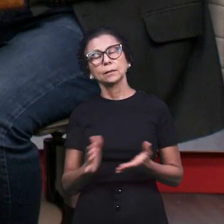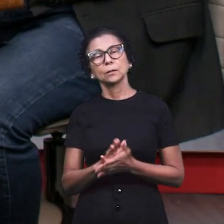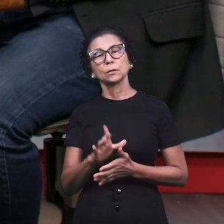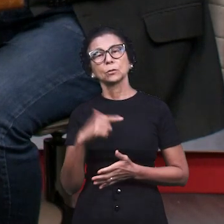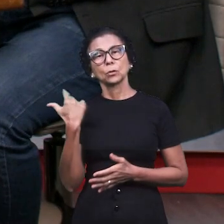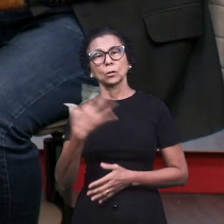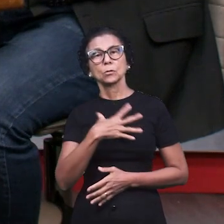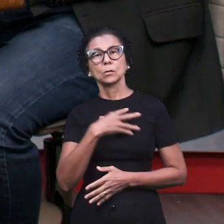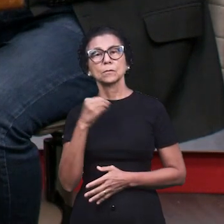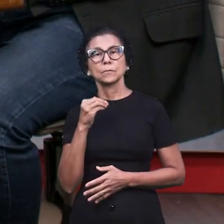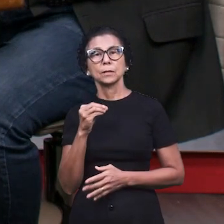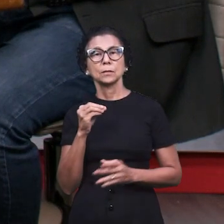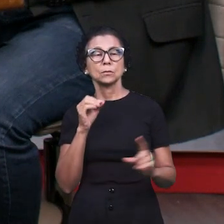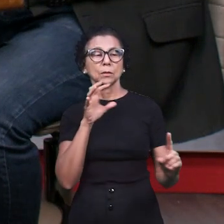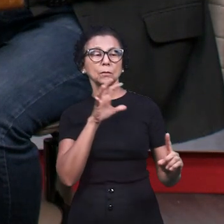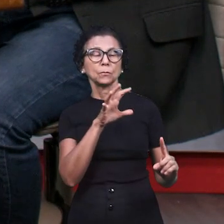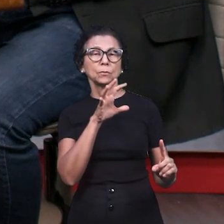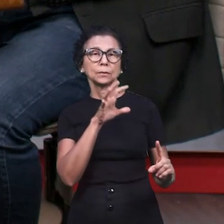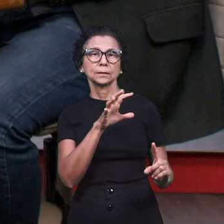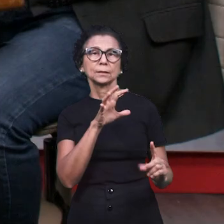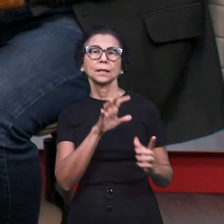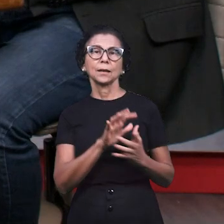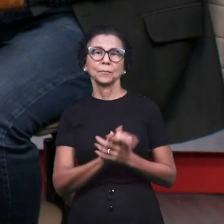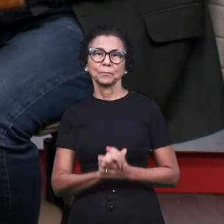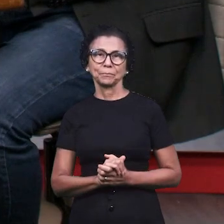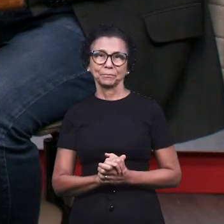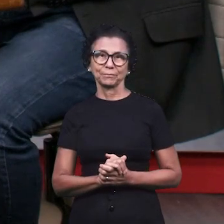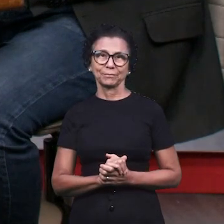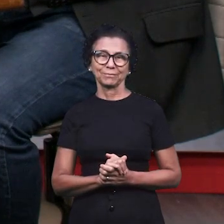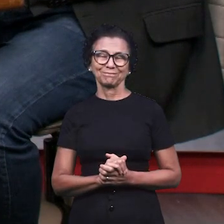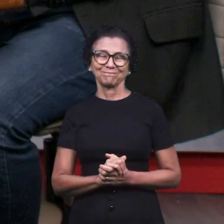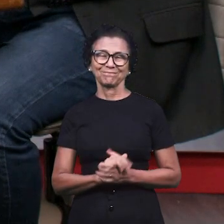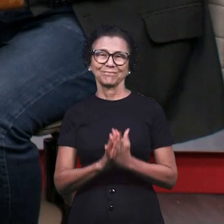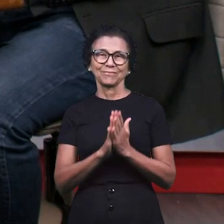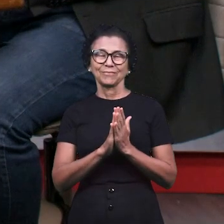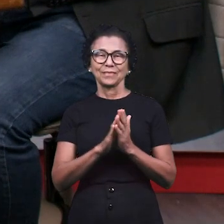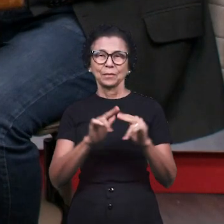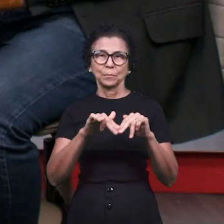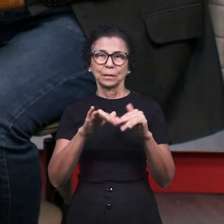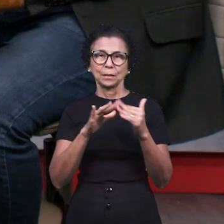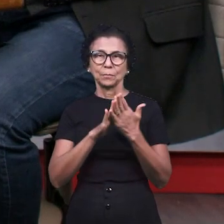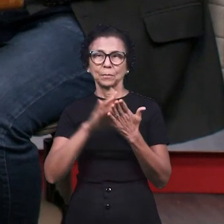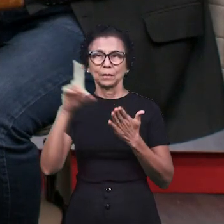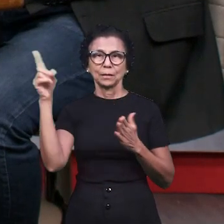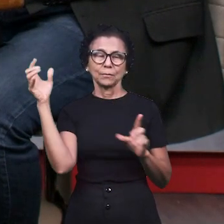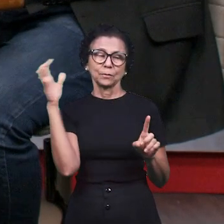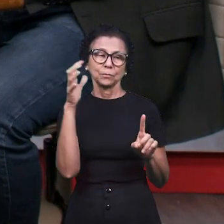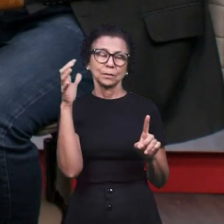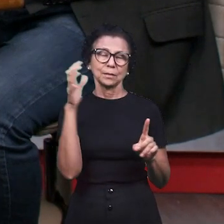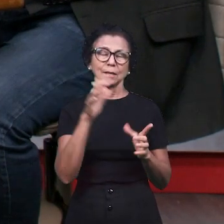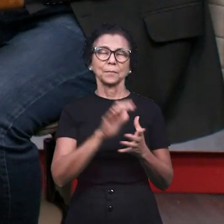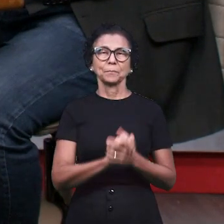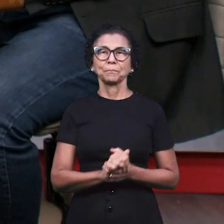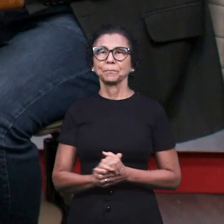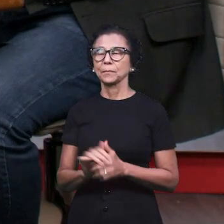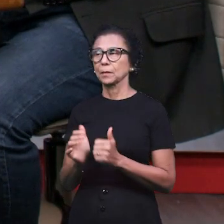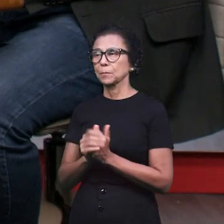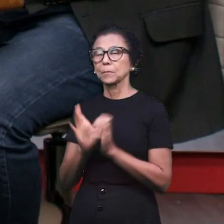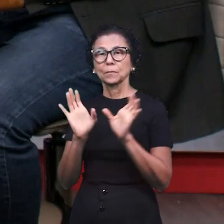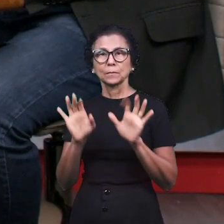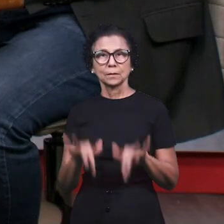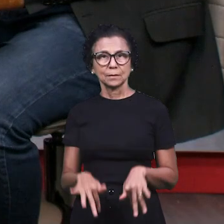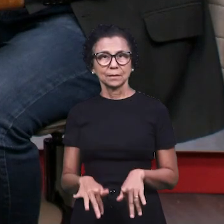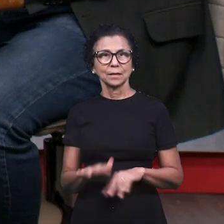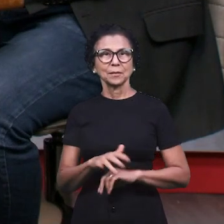influenciar com aquilo que é a palavra do Senhor. E para isso nós estamos conhecendo a palavra do Senhor, não é, pastor? Amém. Vamos encerrar o nosso